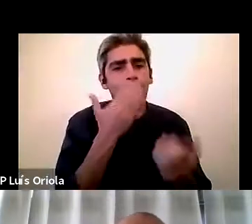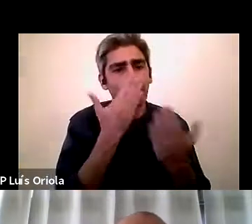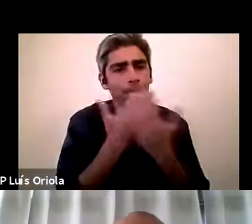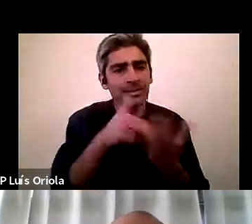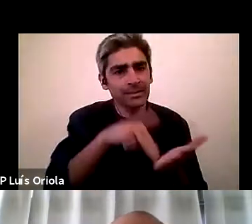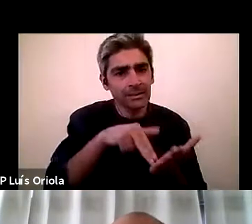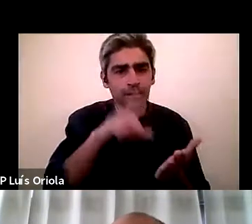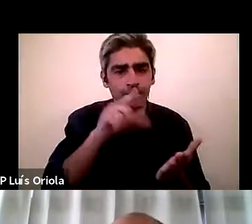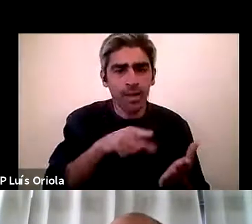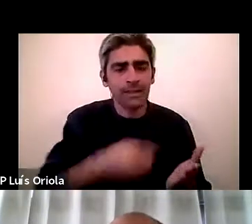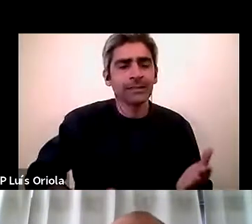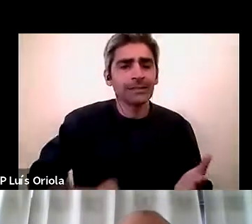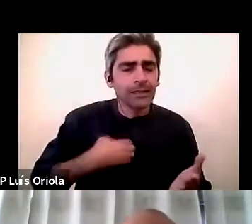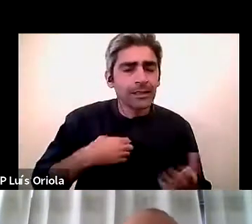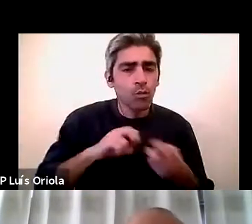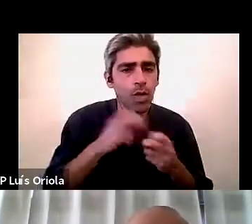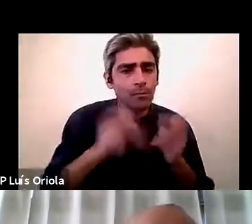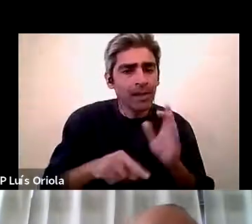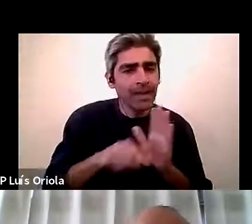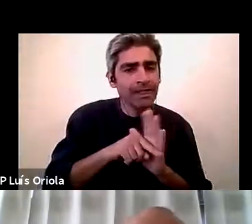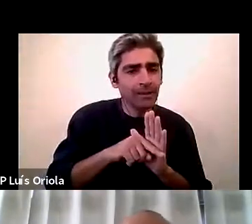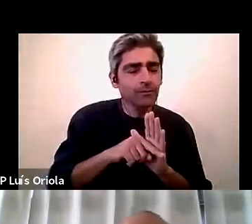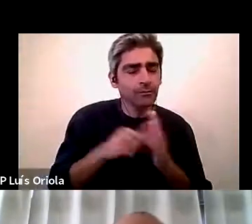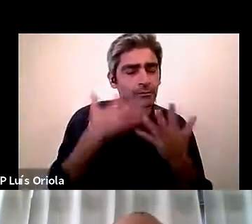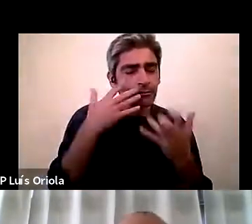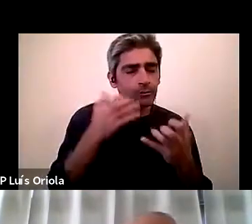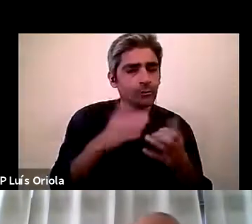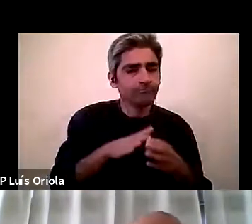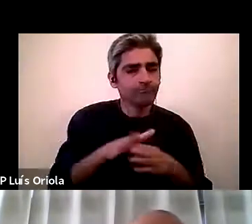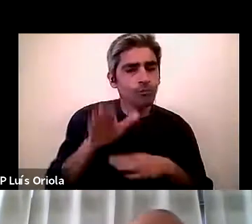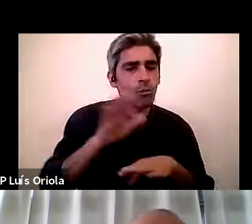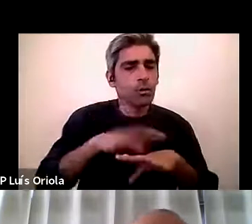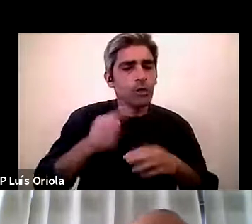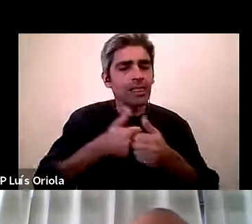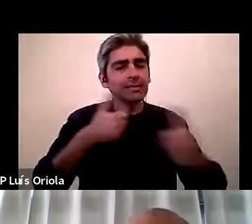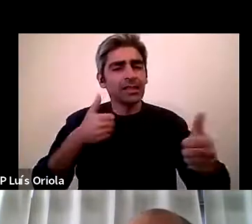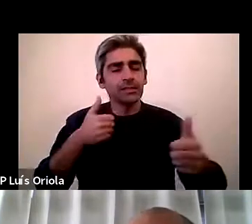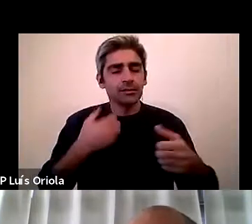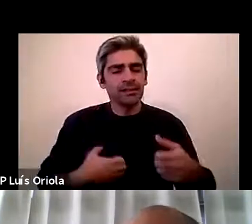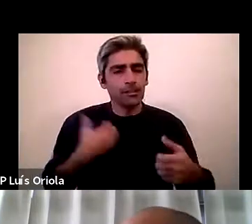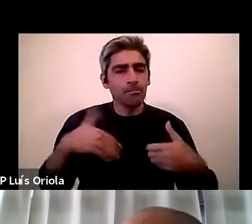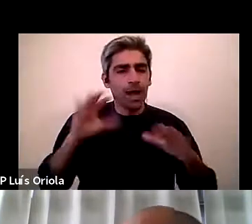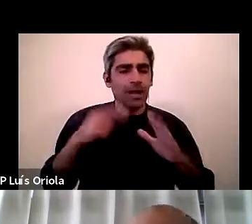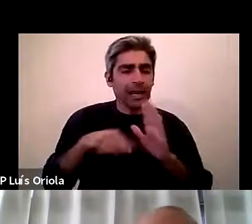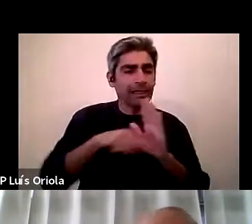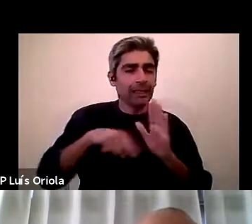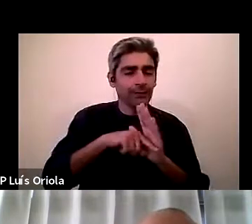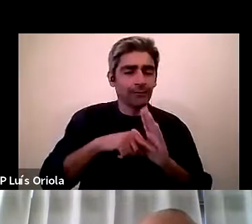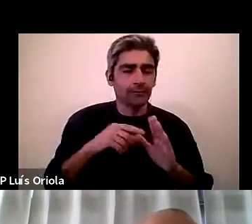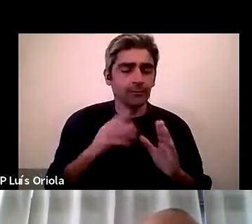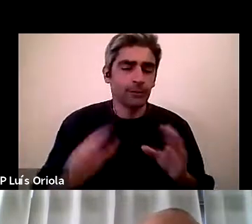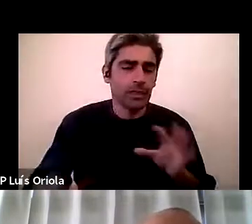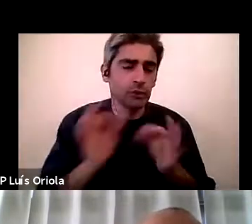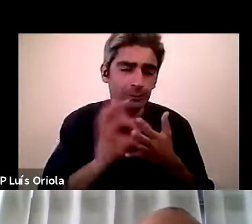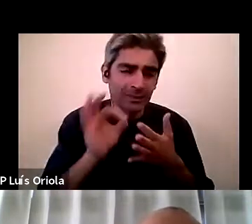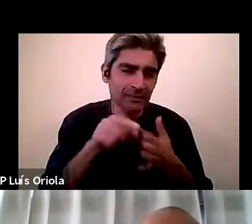estes sentimentos mais negativos são muito potenciados pela distância, daí um reforço muito específico para estas